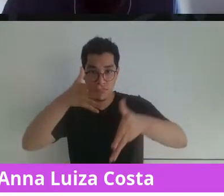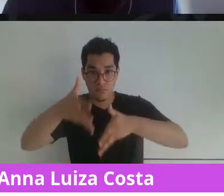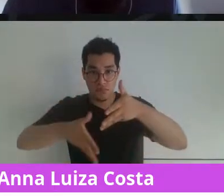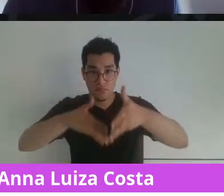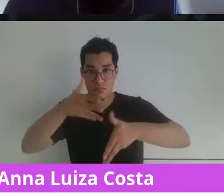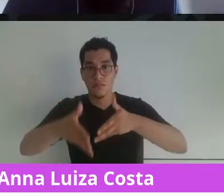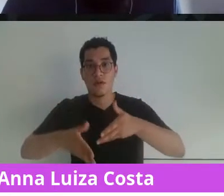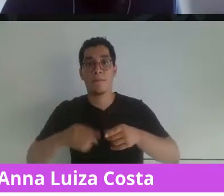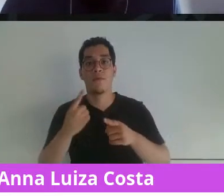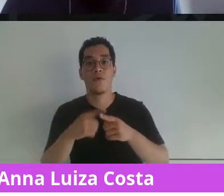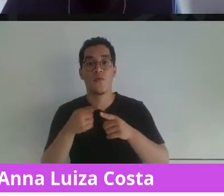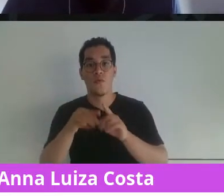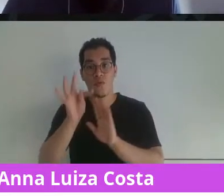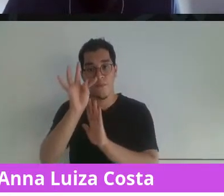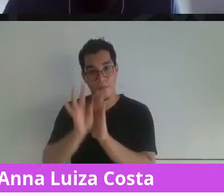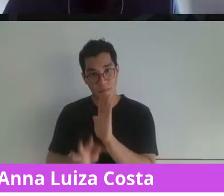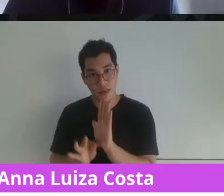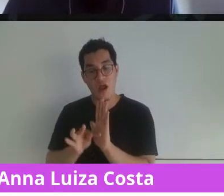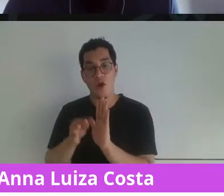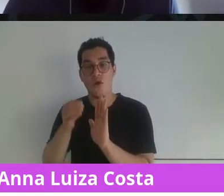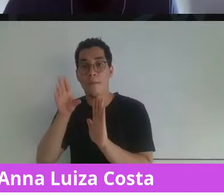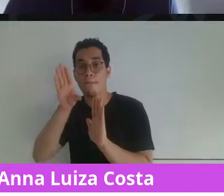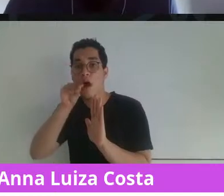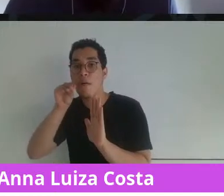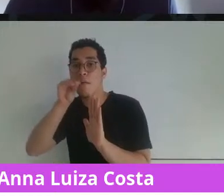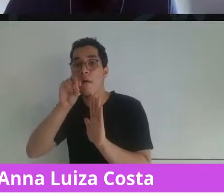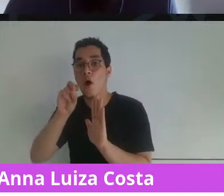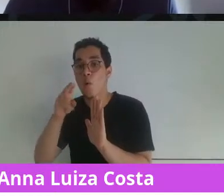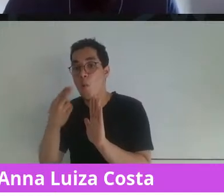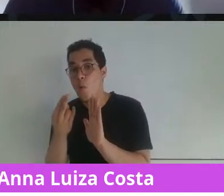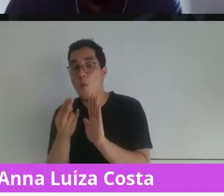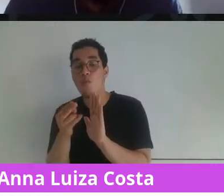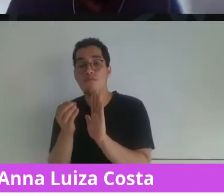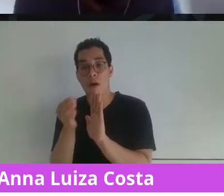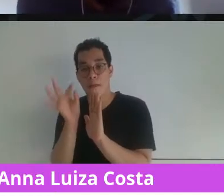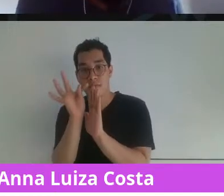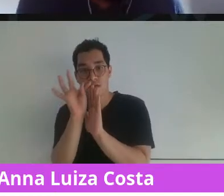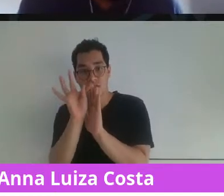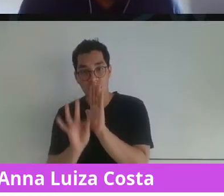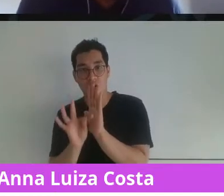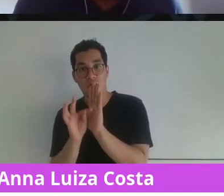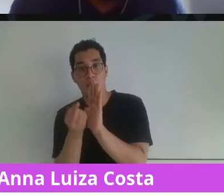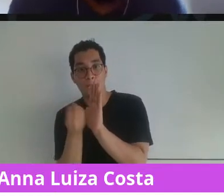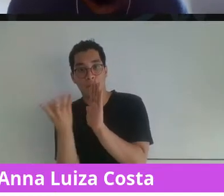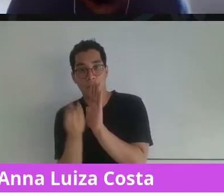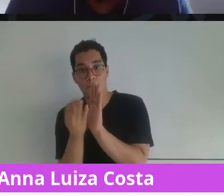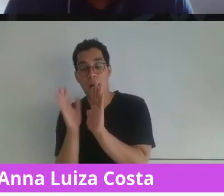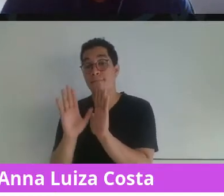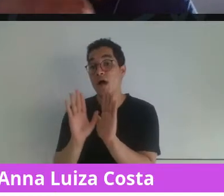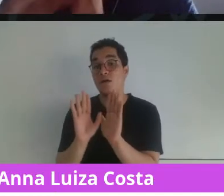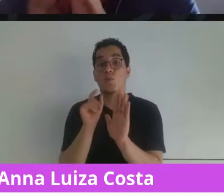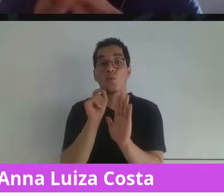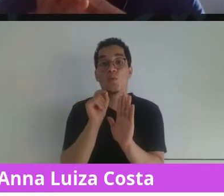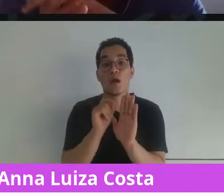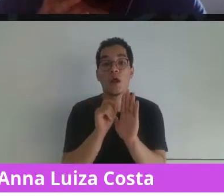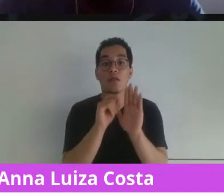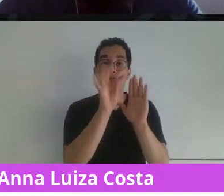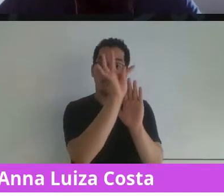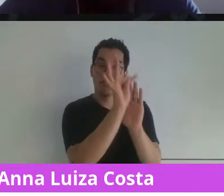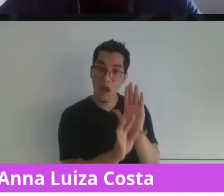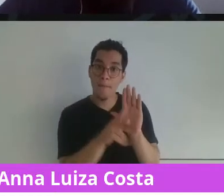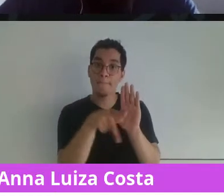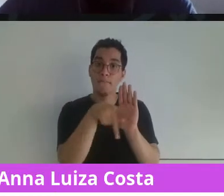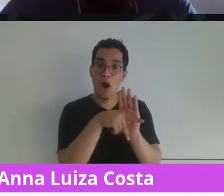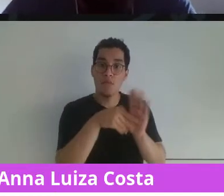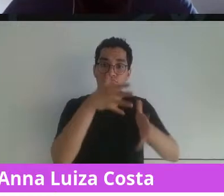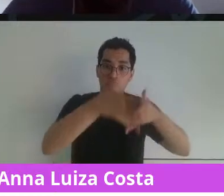orais ou escritos, mas também de textos visuais, no caso das línguas de sinais. Eu acho bem relevante também, e que fique também